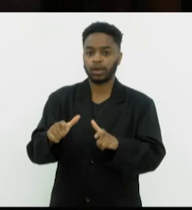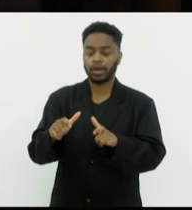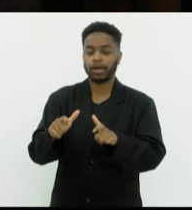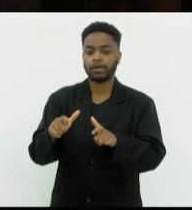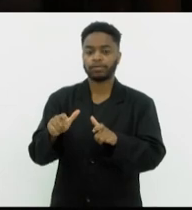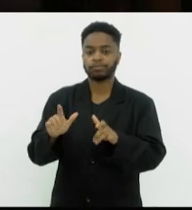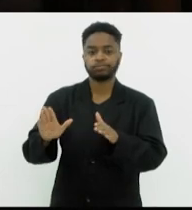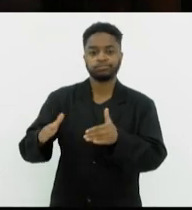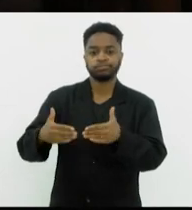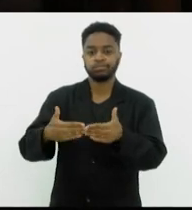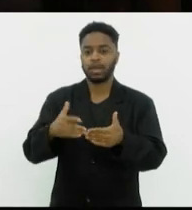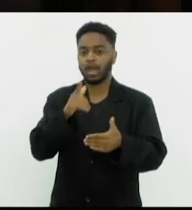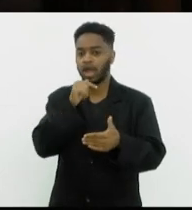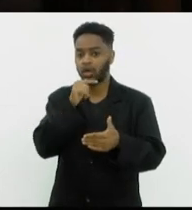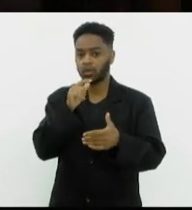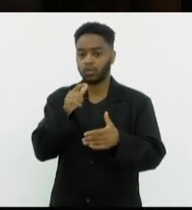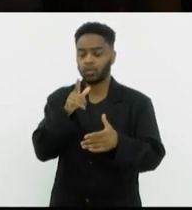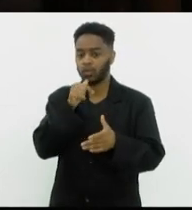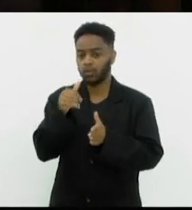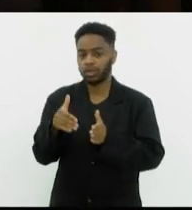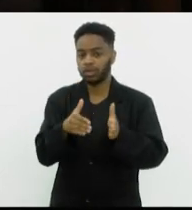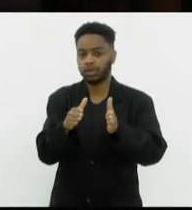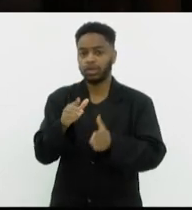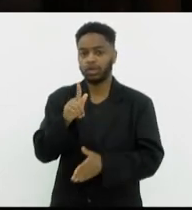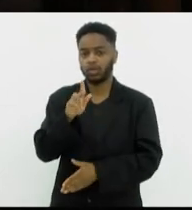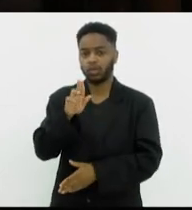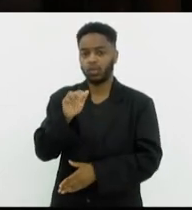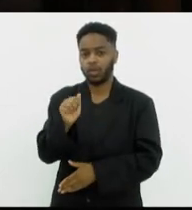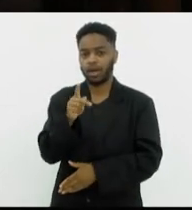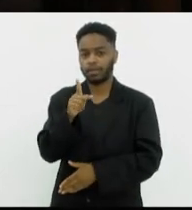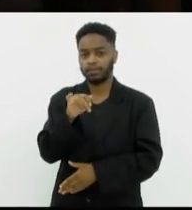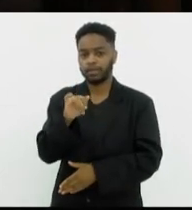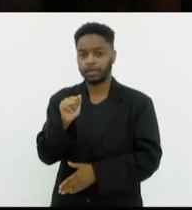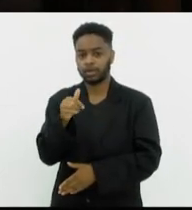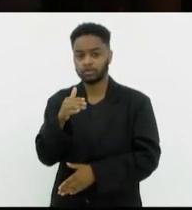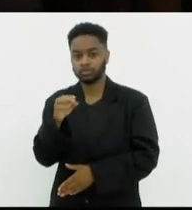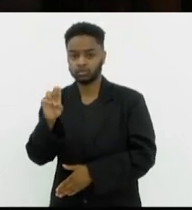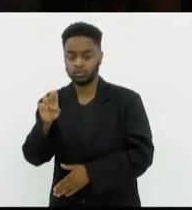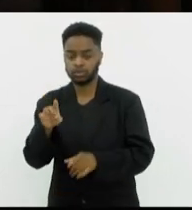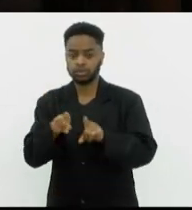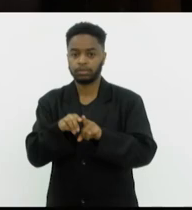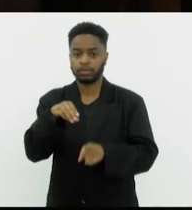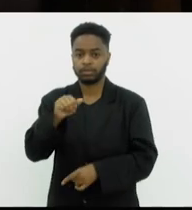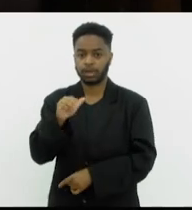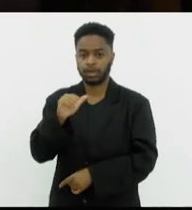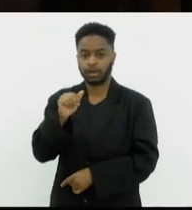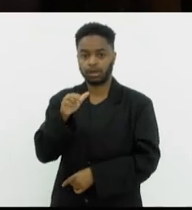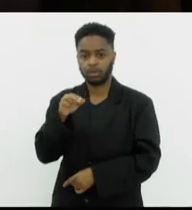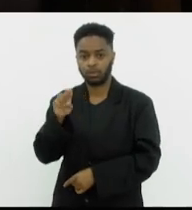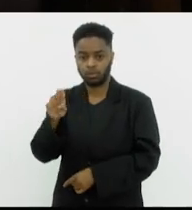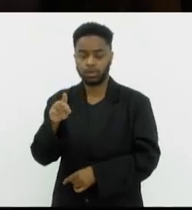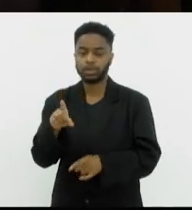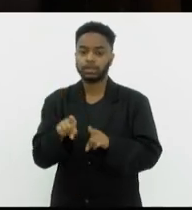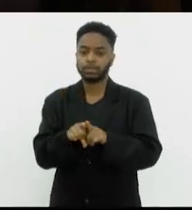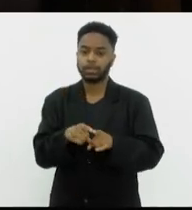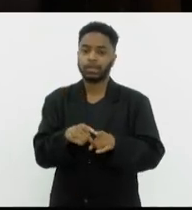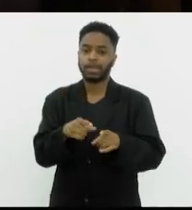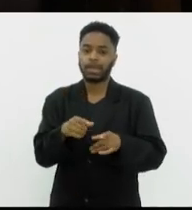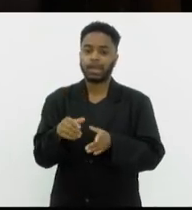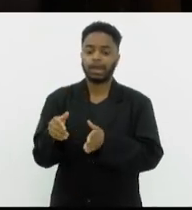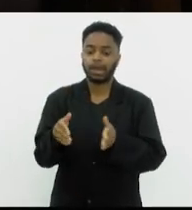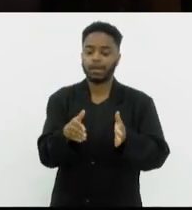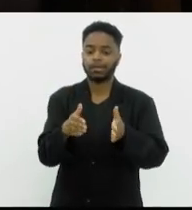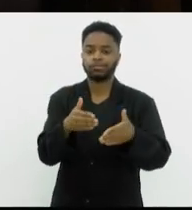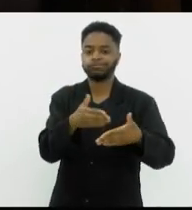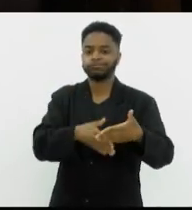rio Guapiaçu e do rio Macacu, com inundações, interdição de estradas, perdas